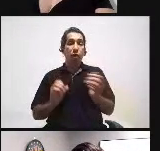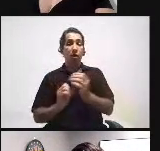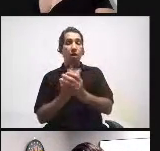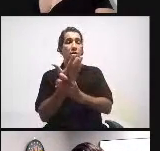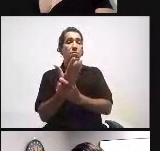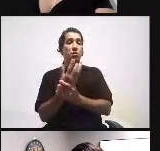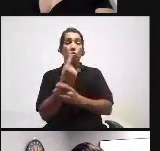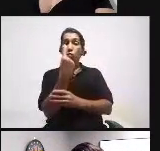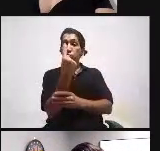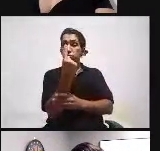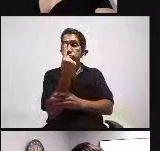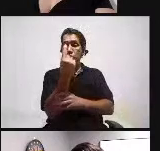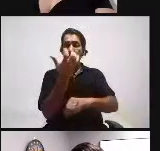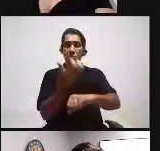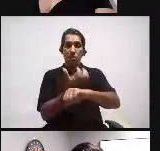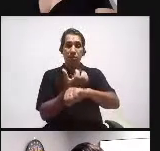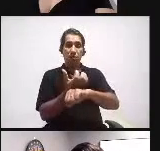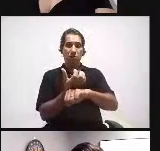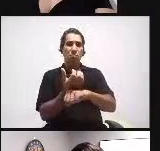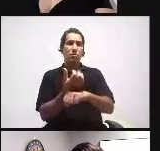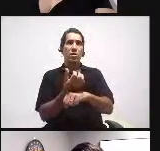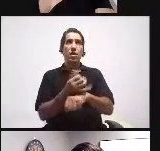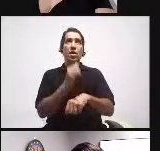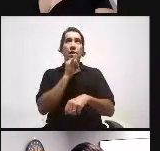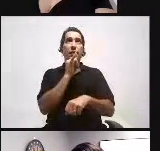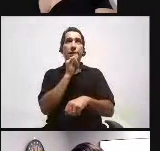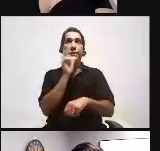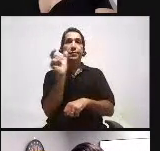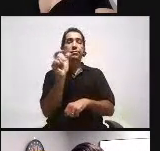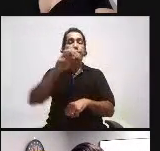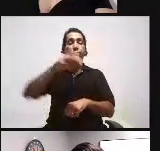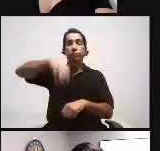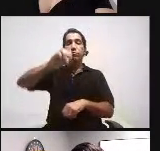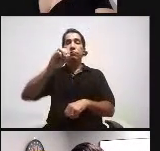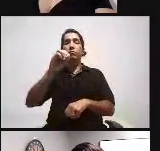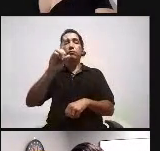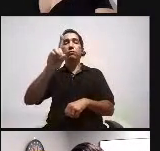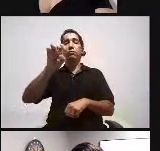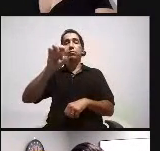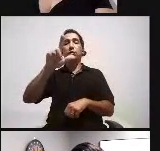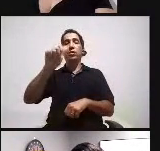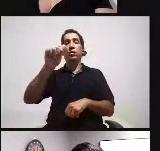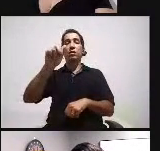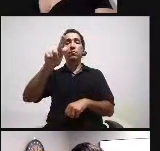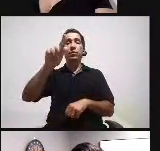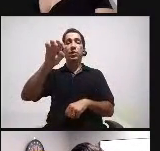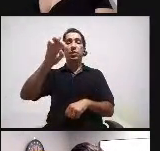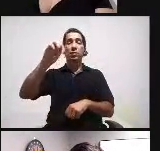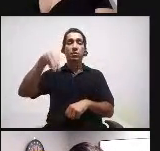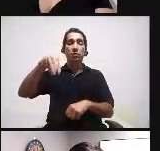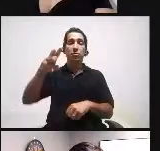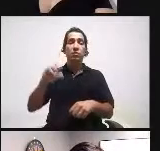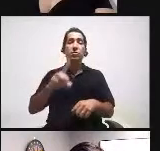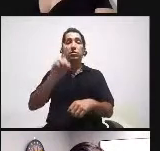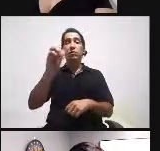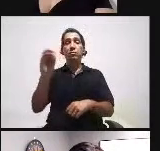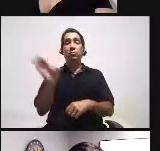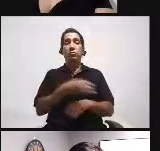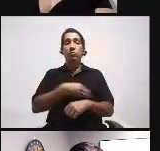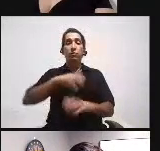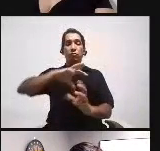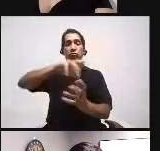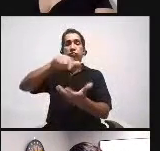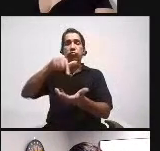digamos assim, modelagem do mundo físico. O que é que é modelagem do mundo físico? Para eu modelar o mundo físico,